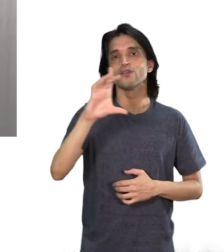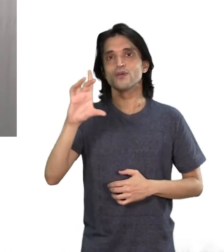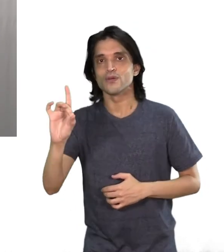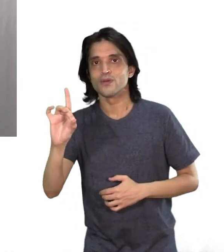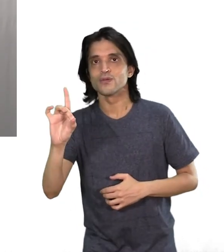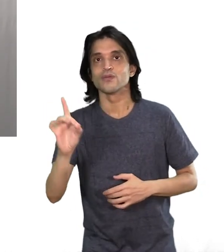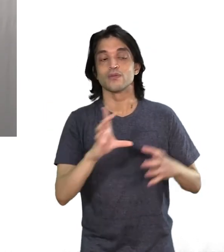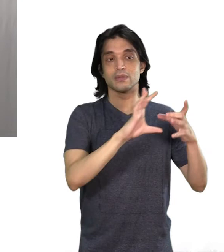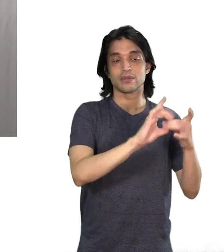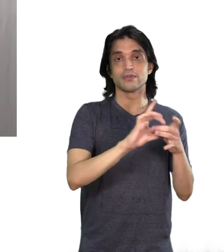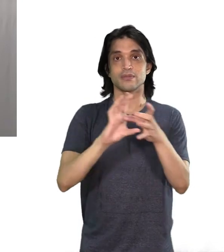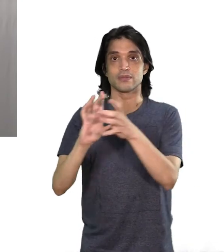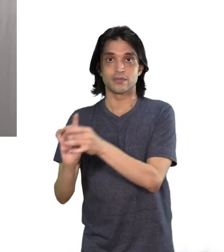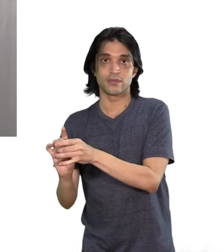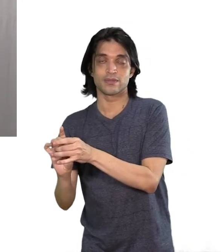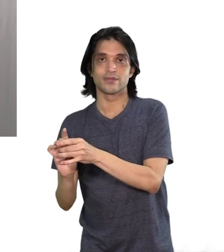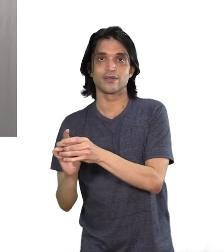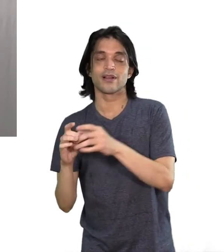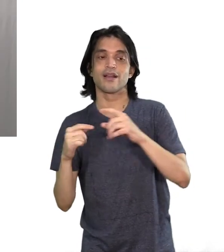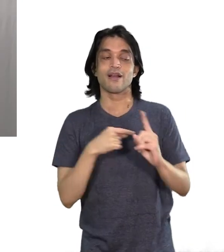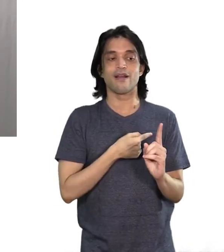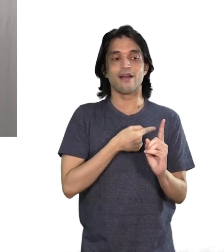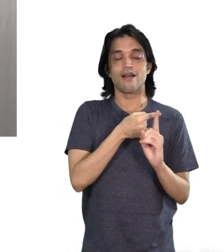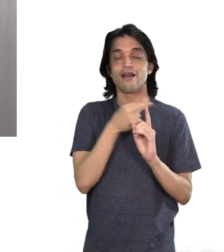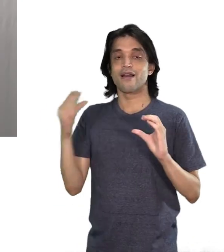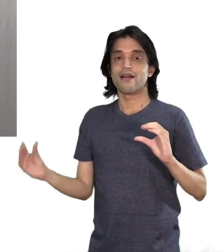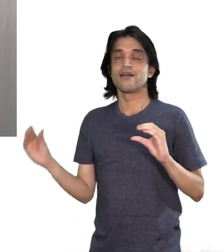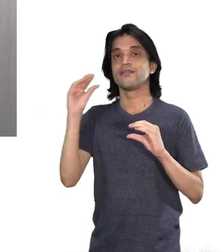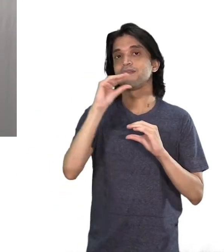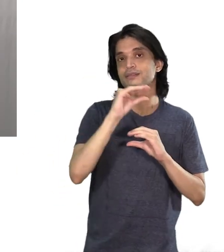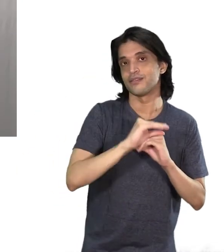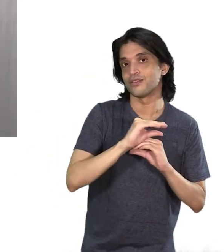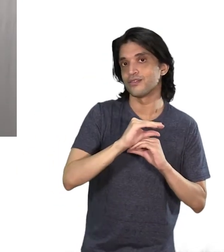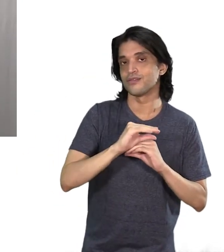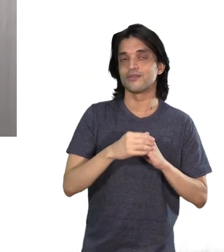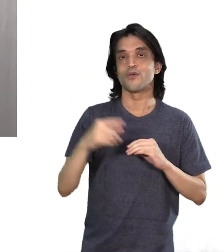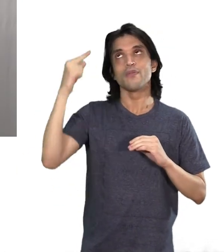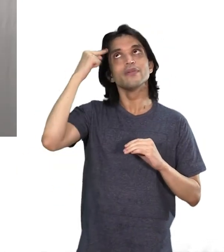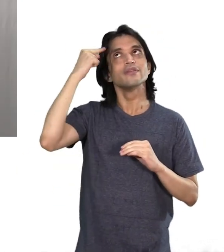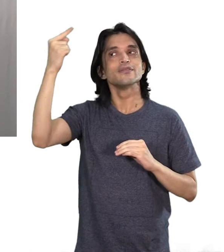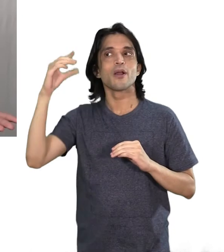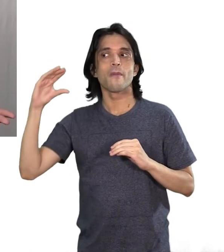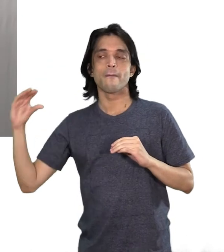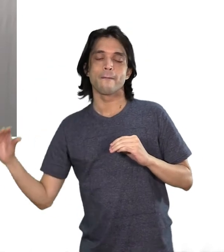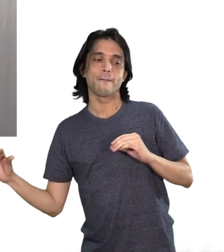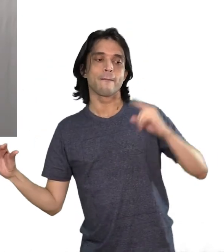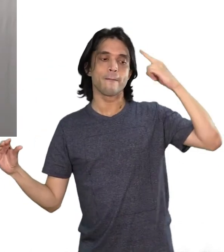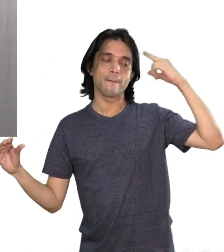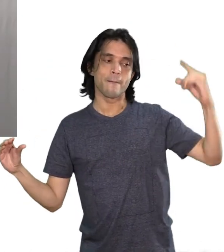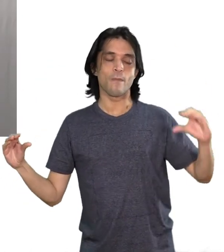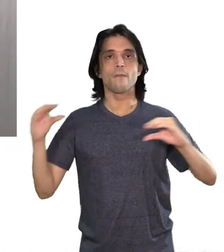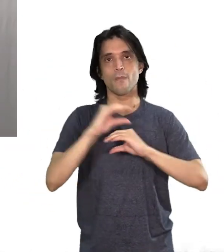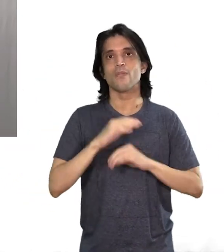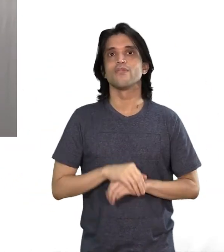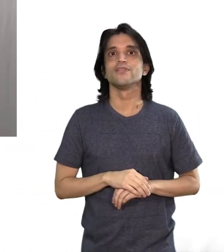aditiva. Como vimos, está adicionando uma ideia à outra. Bom, galera, a